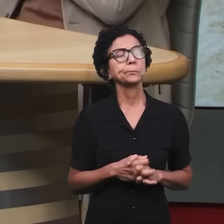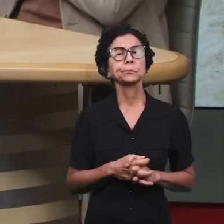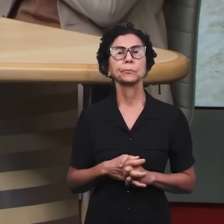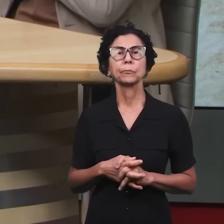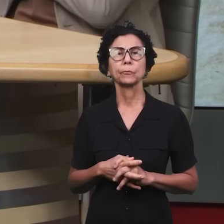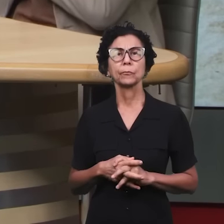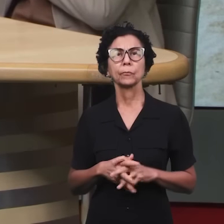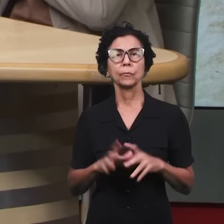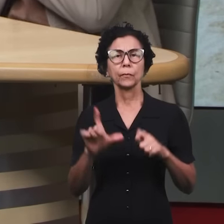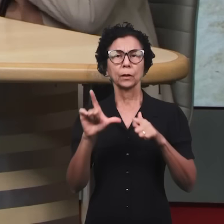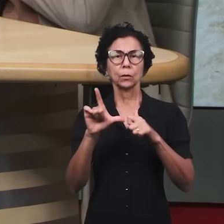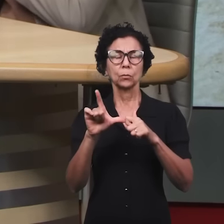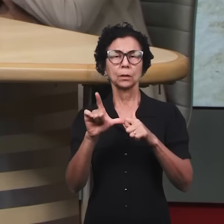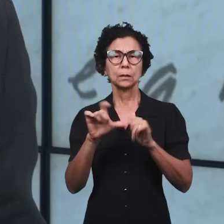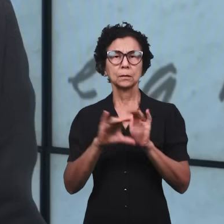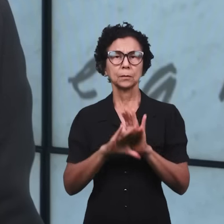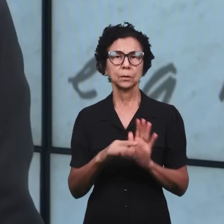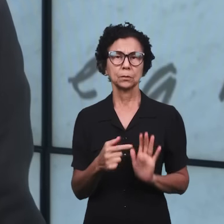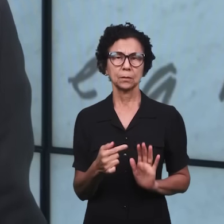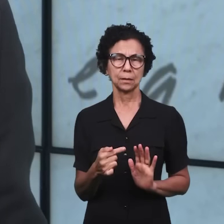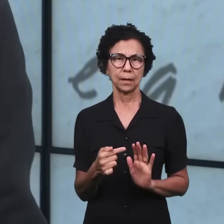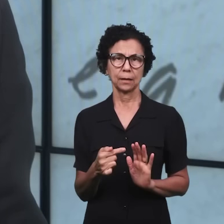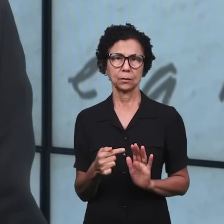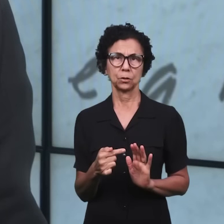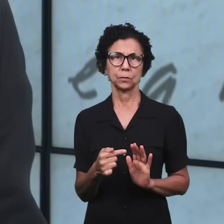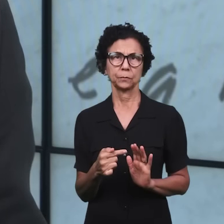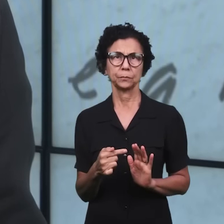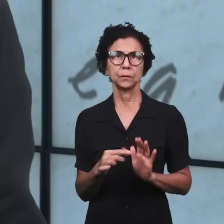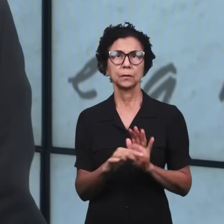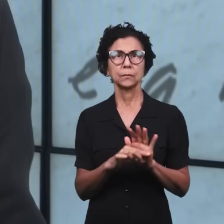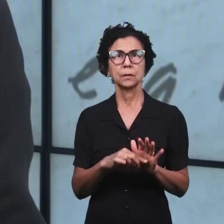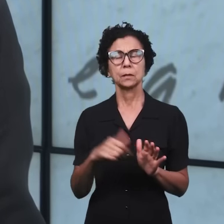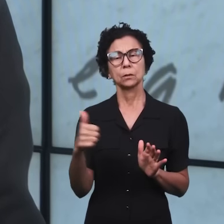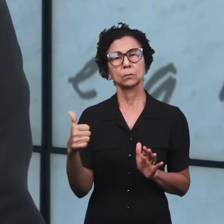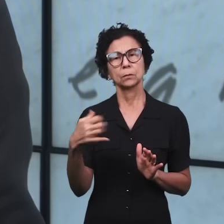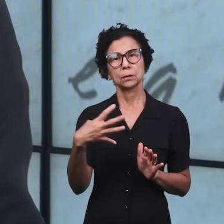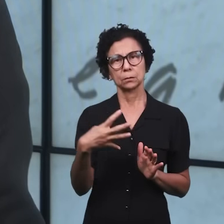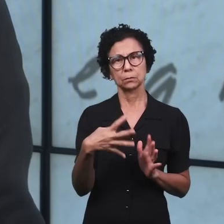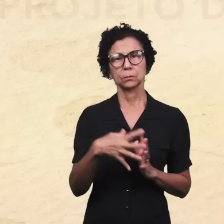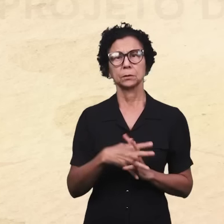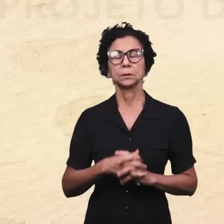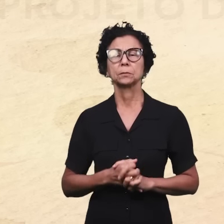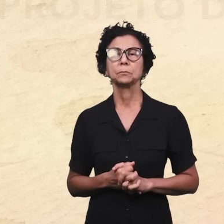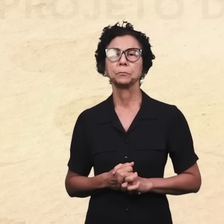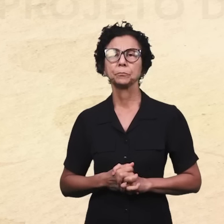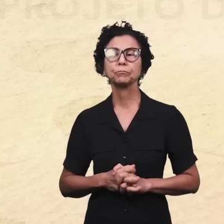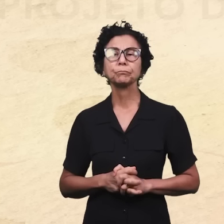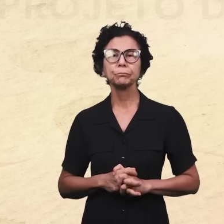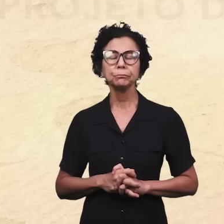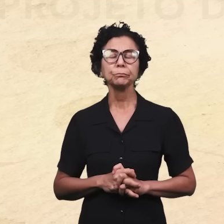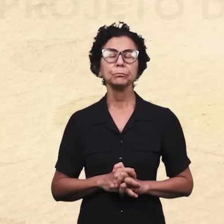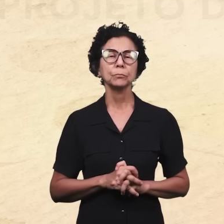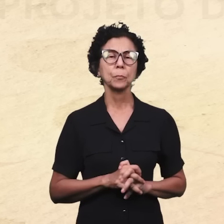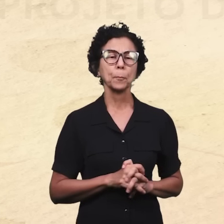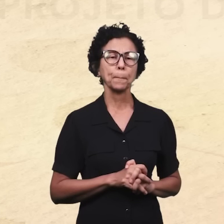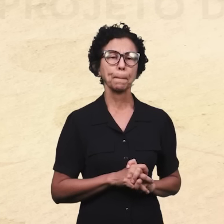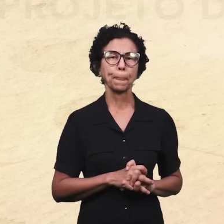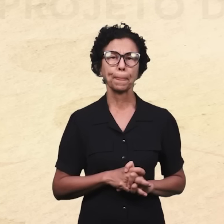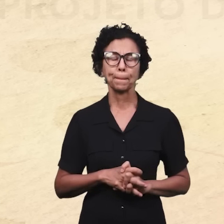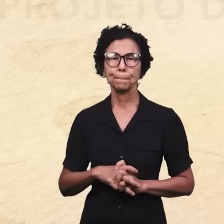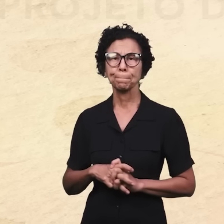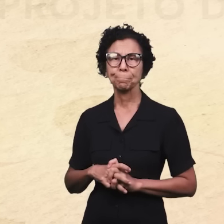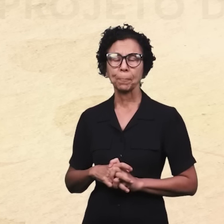Evangelho de Lucas, no capítulo 7. Nós vamos ler o versículo 14, que diz assim: E chegando-se,